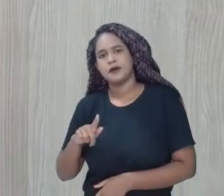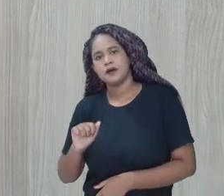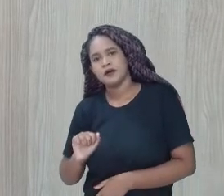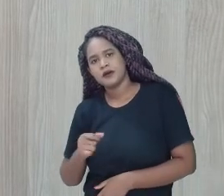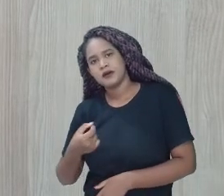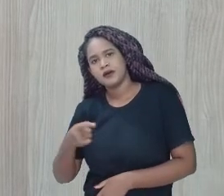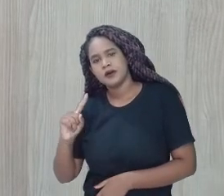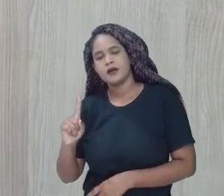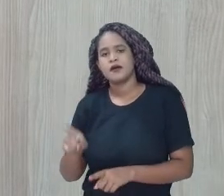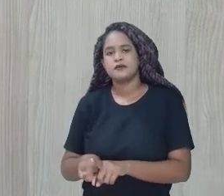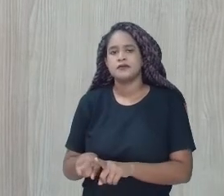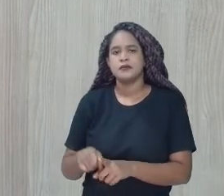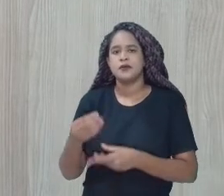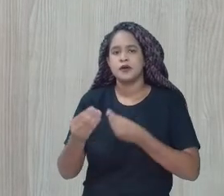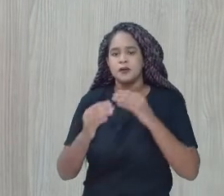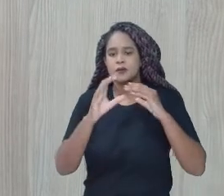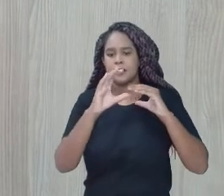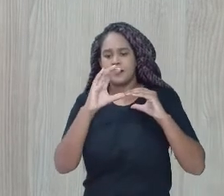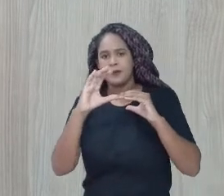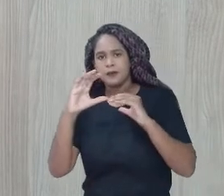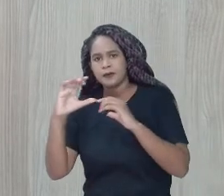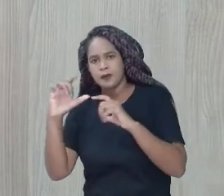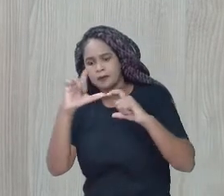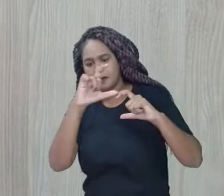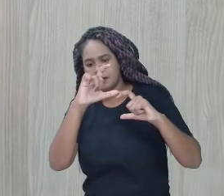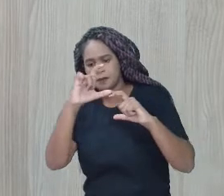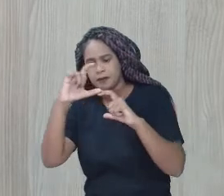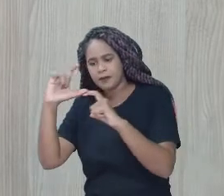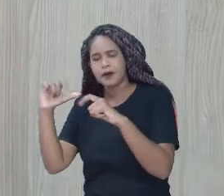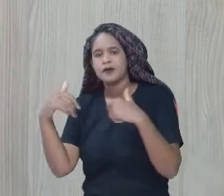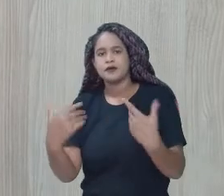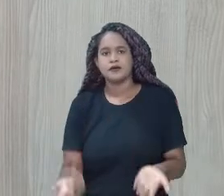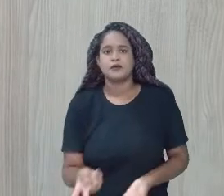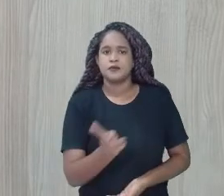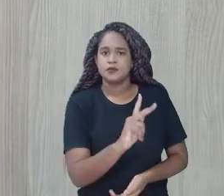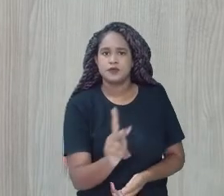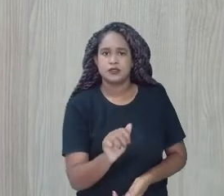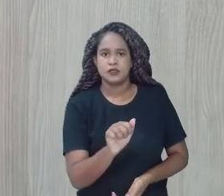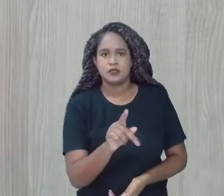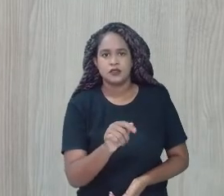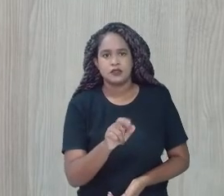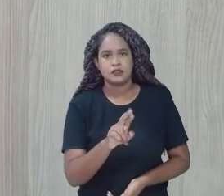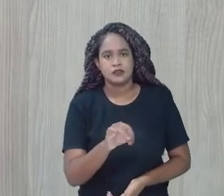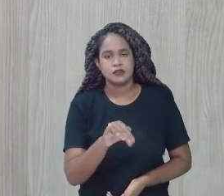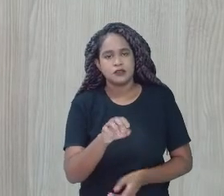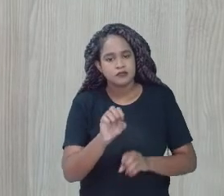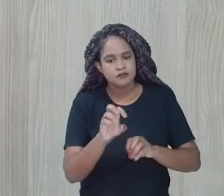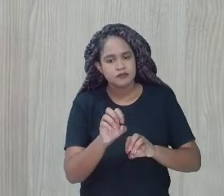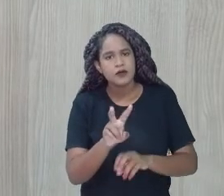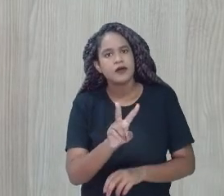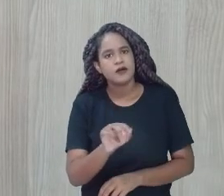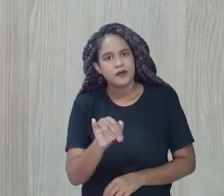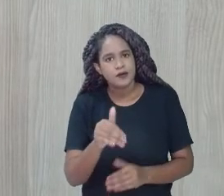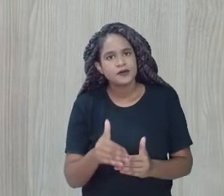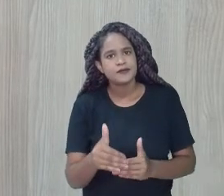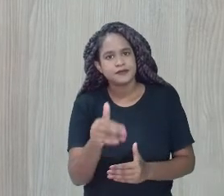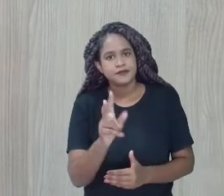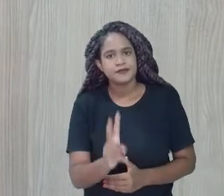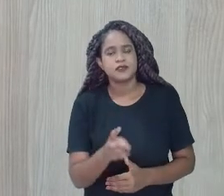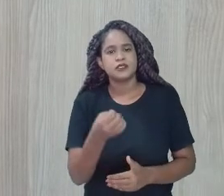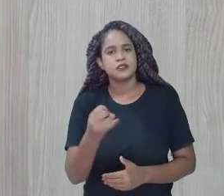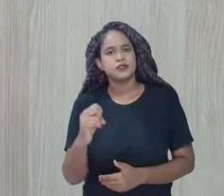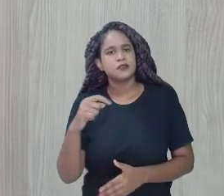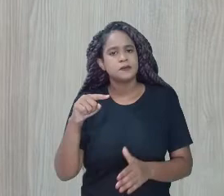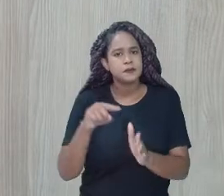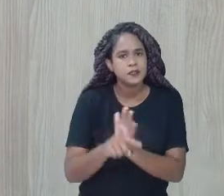aproxima das histórias em quadrinhos. Então, a professora Adriana vai continuar a desdobrar esse conteúdo aí com vocês. Então, se vocês tiverem alguma pergunta para